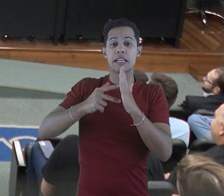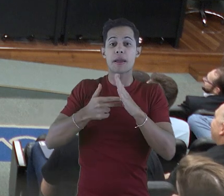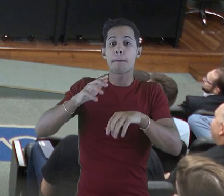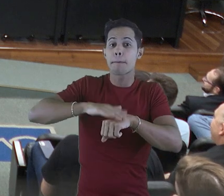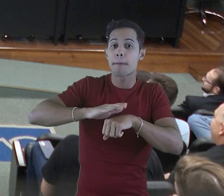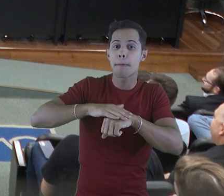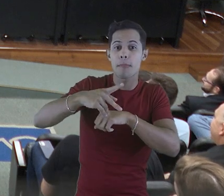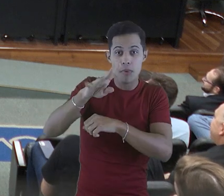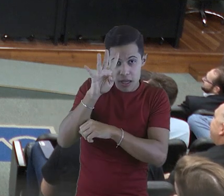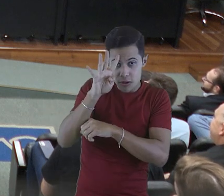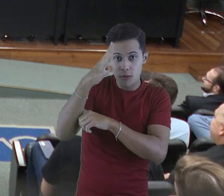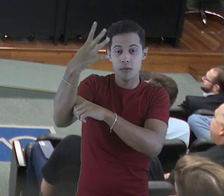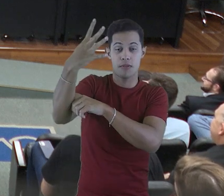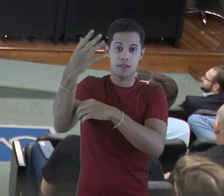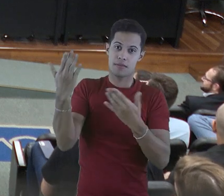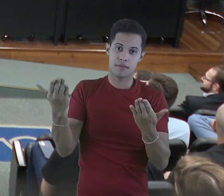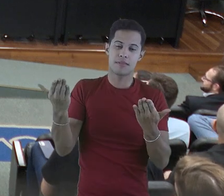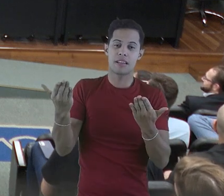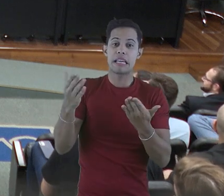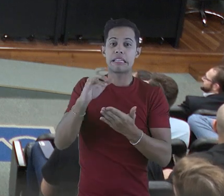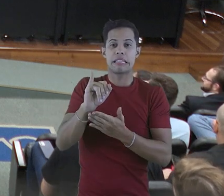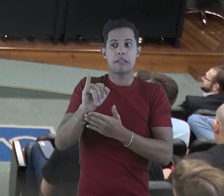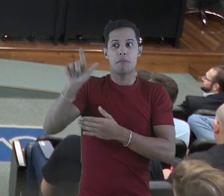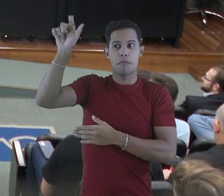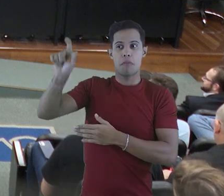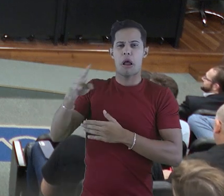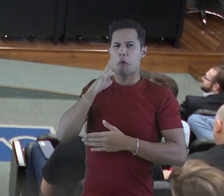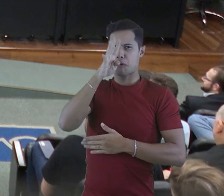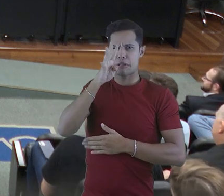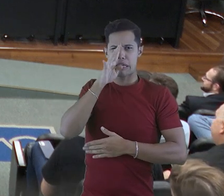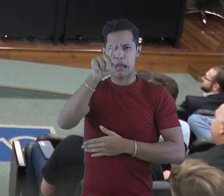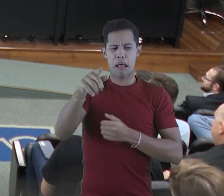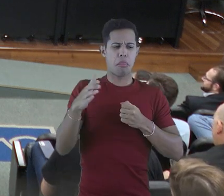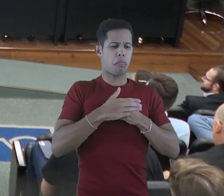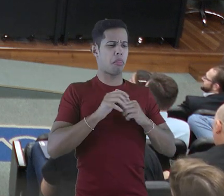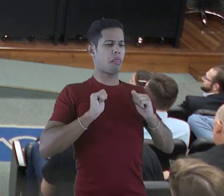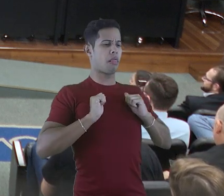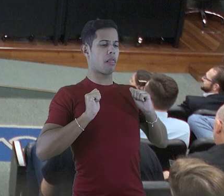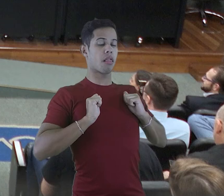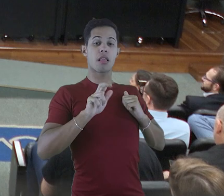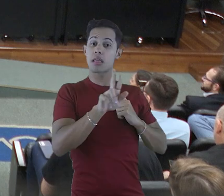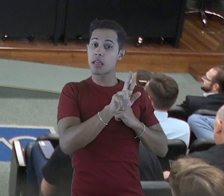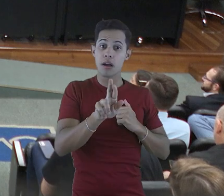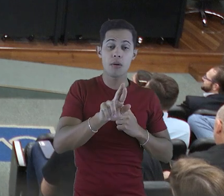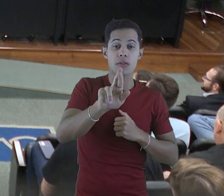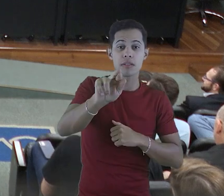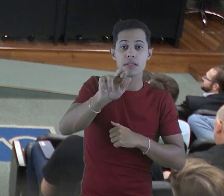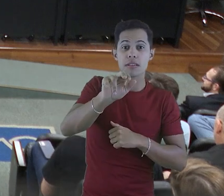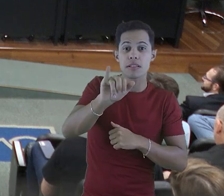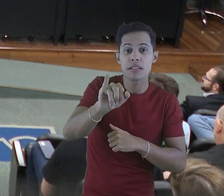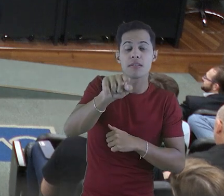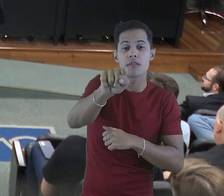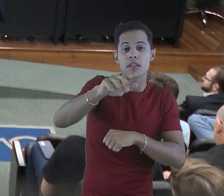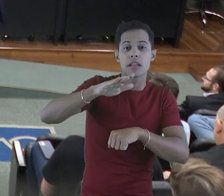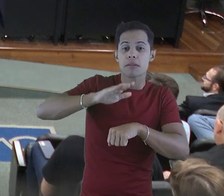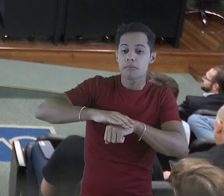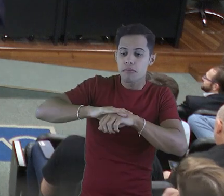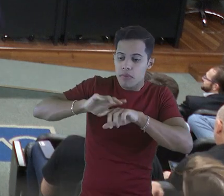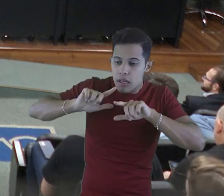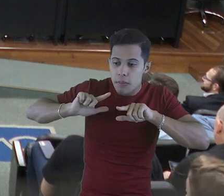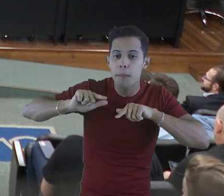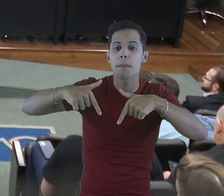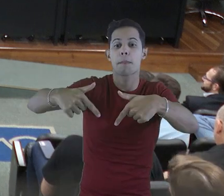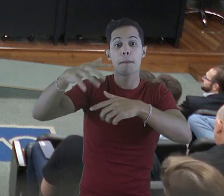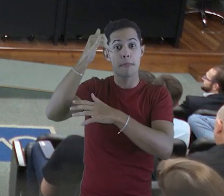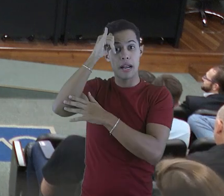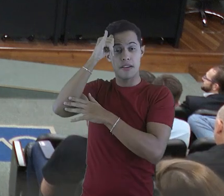pode dizer se você não agiu para causar o dano então você não responde certo? ou pelo menos você tem ou não tem uma